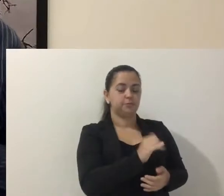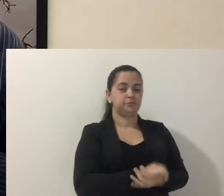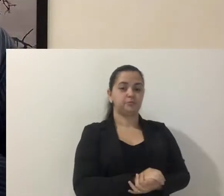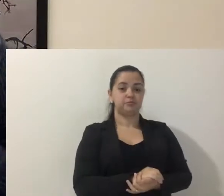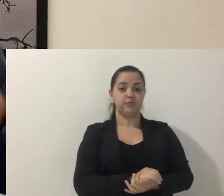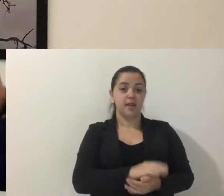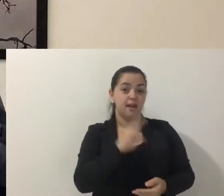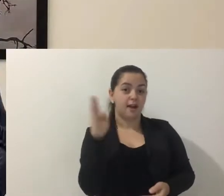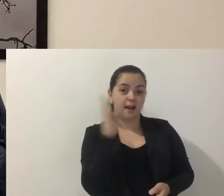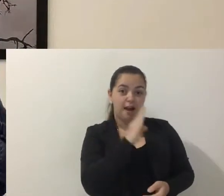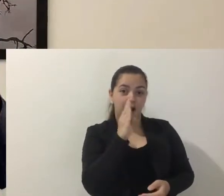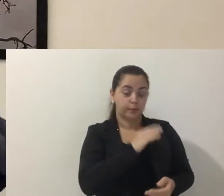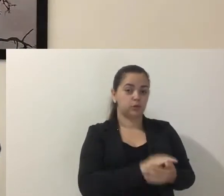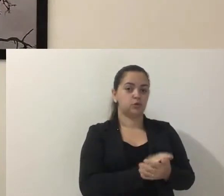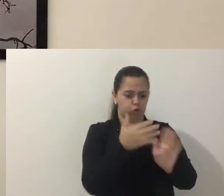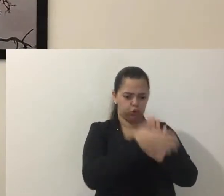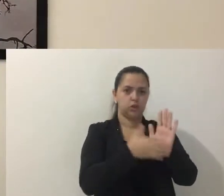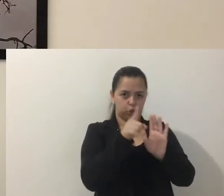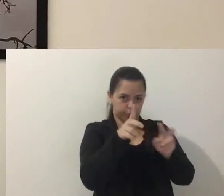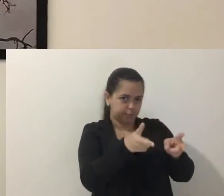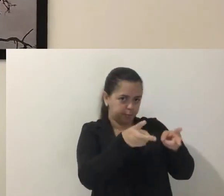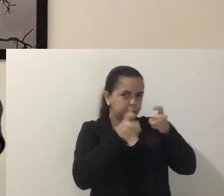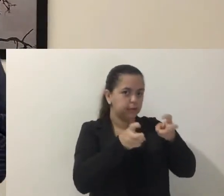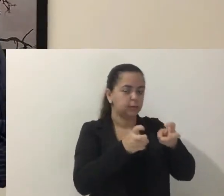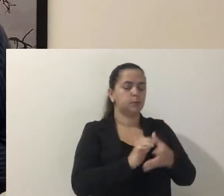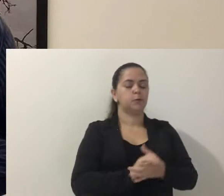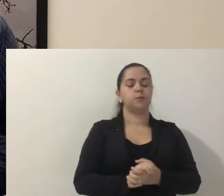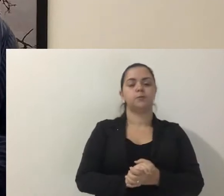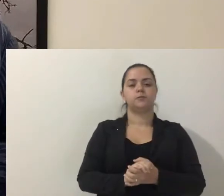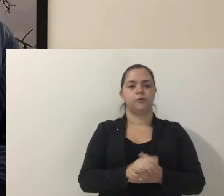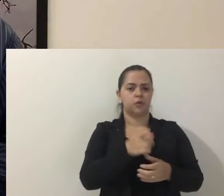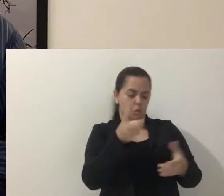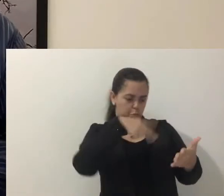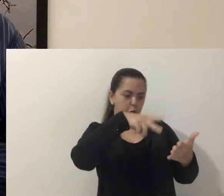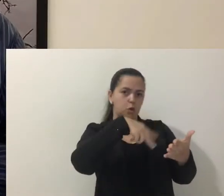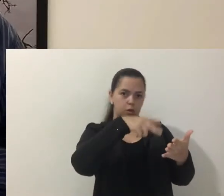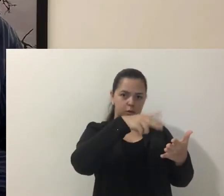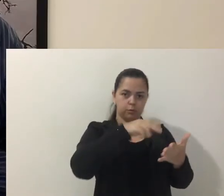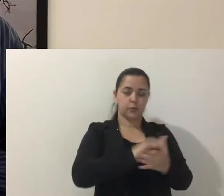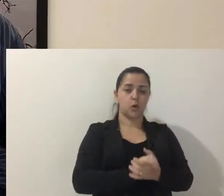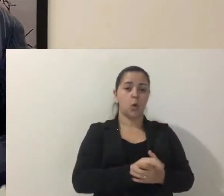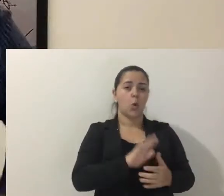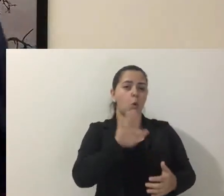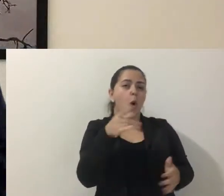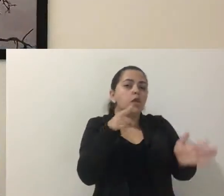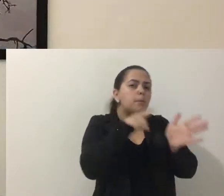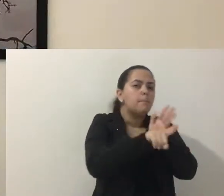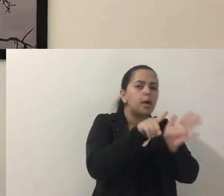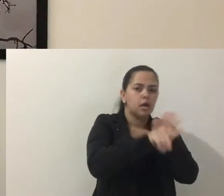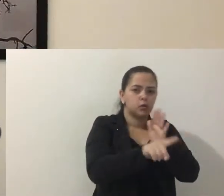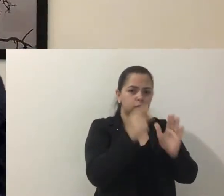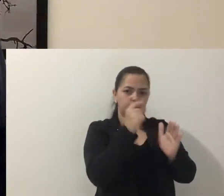você acompanhe comigo o texto, quero que você volte para o texto. Quando eles perguntam no versículo 3, Jesus